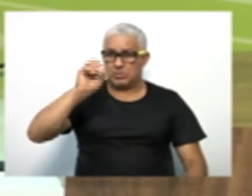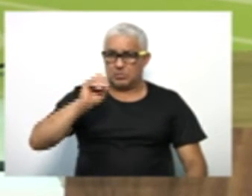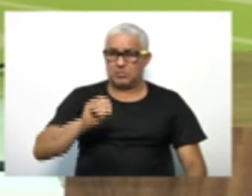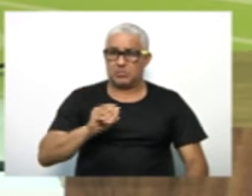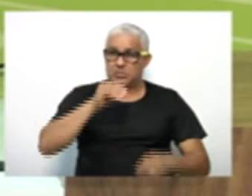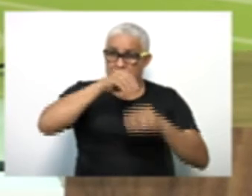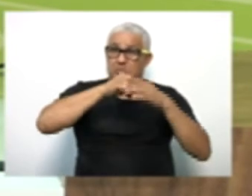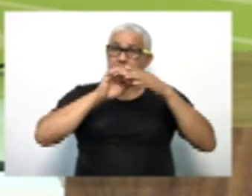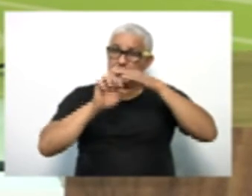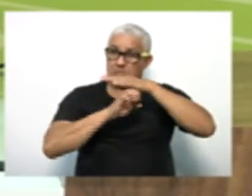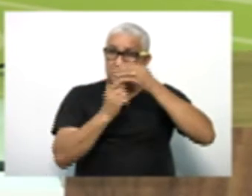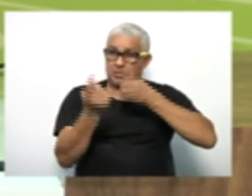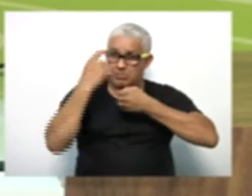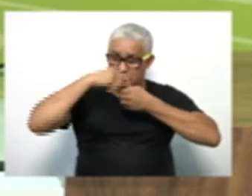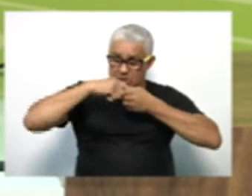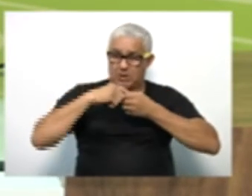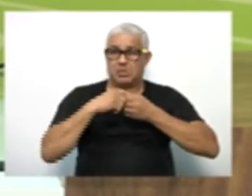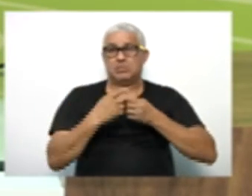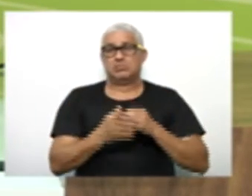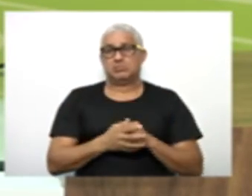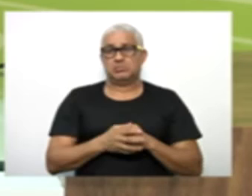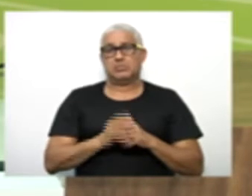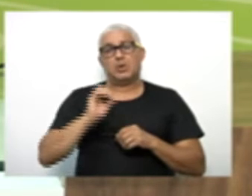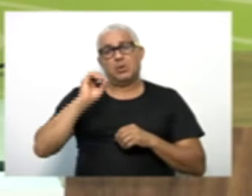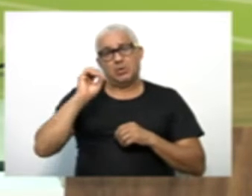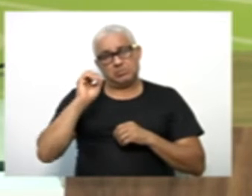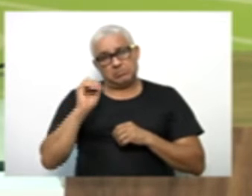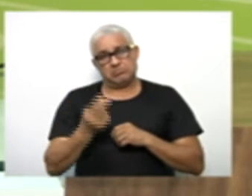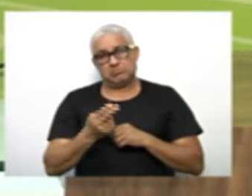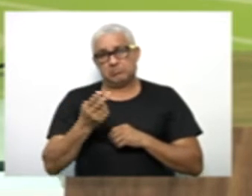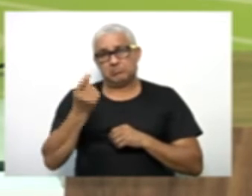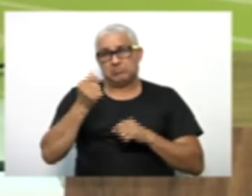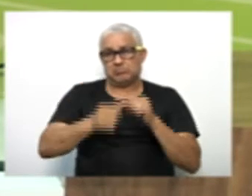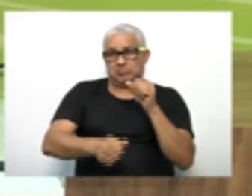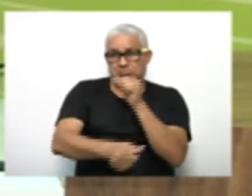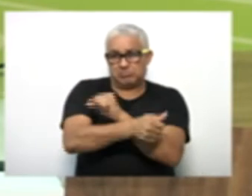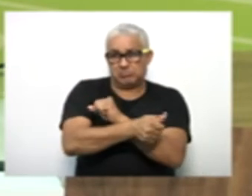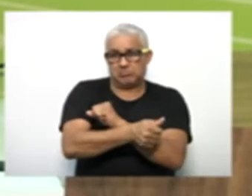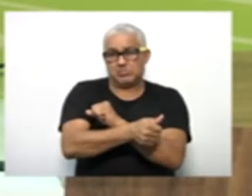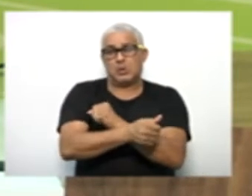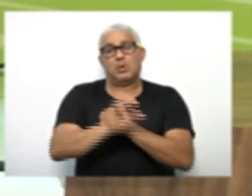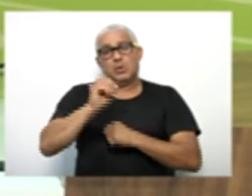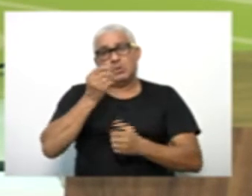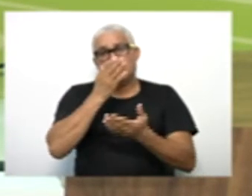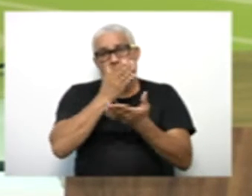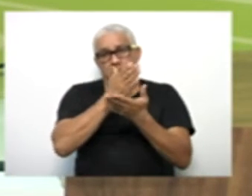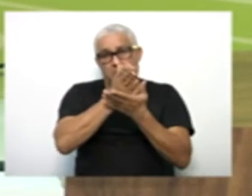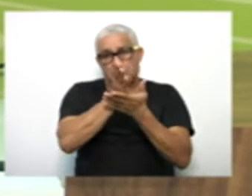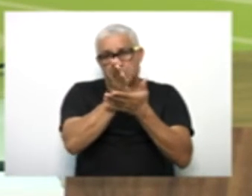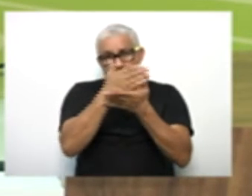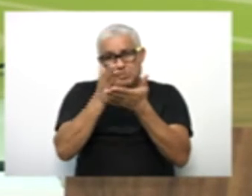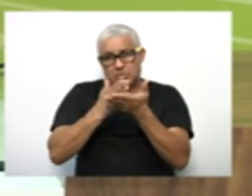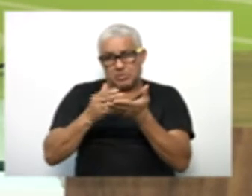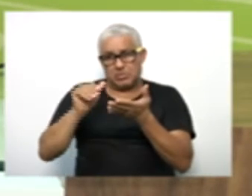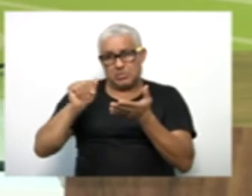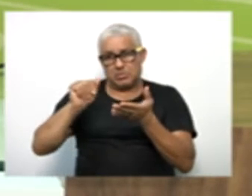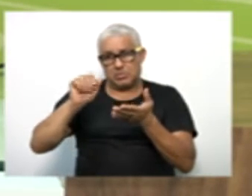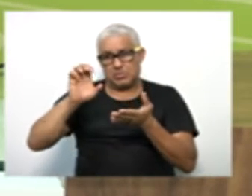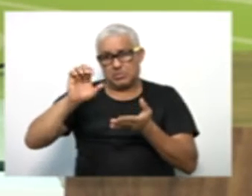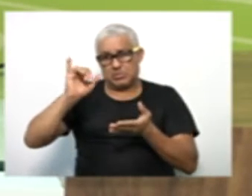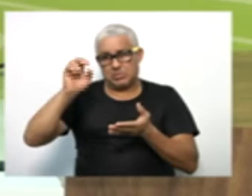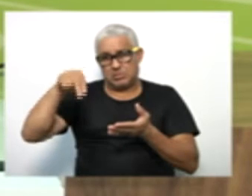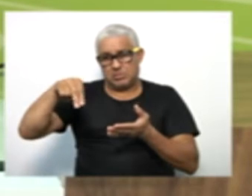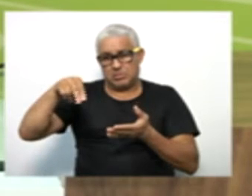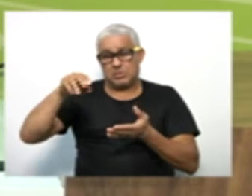empresa, nós vamos reinvestir, nós vamos dividir esse lucro para os acionistas, O que é que nós vamos fazer com